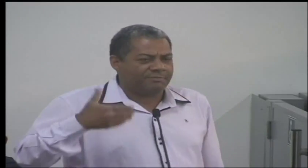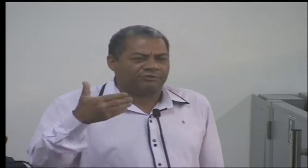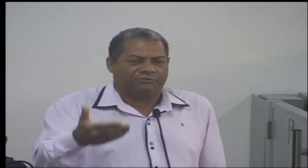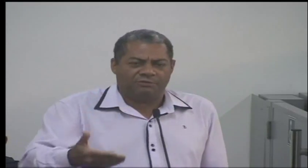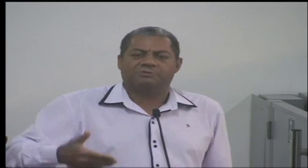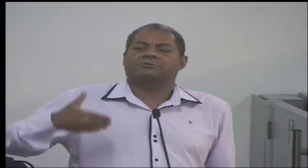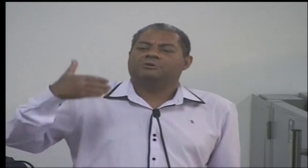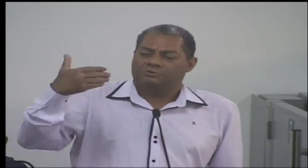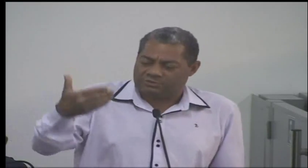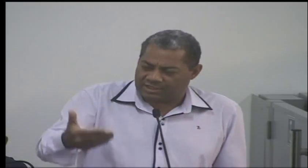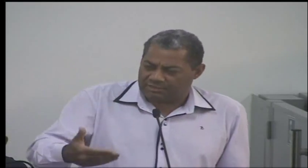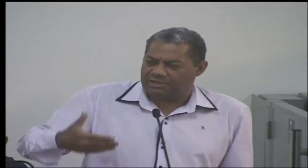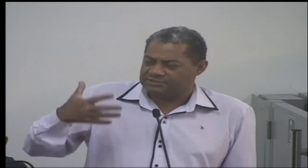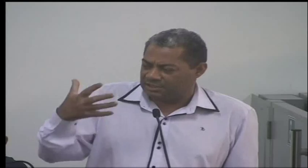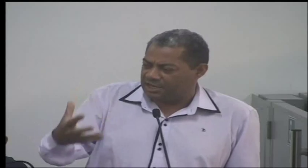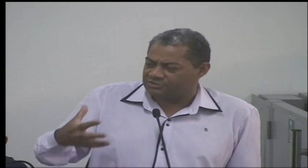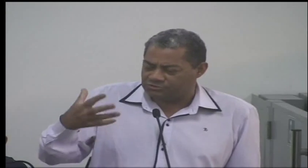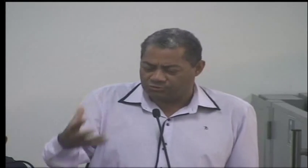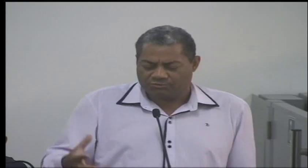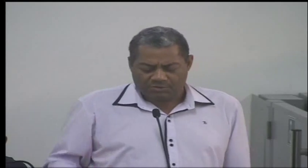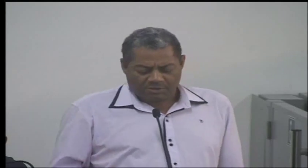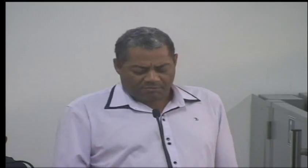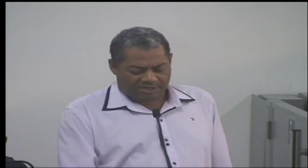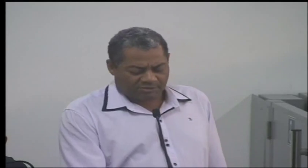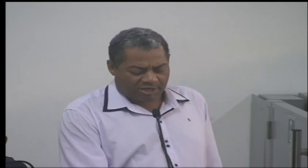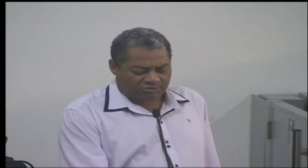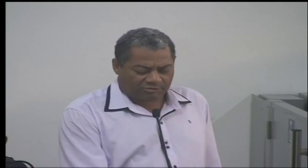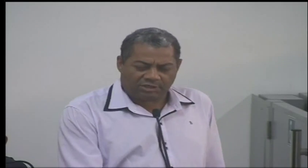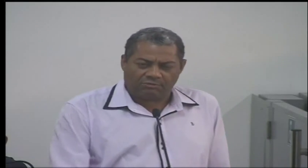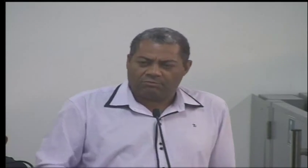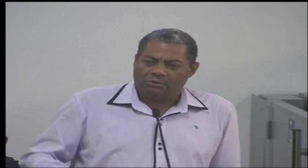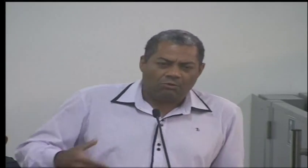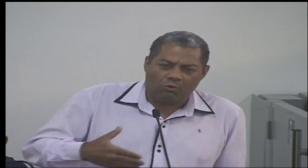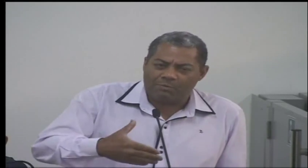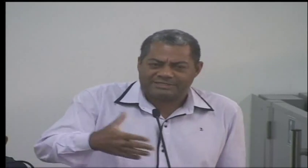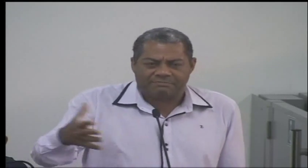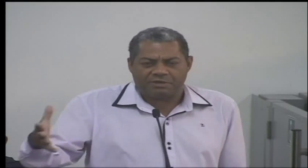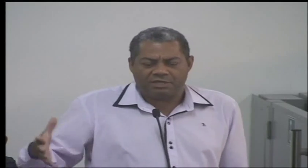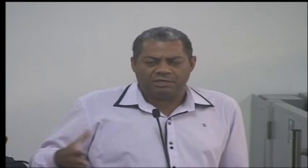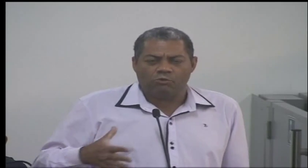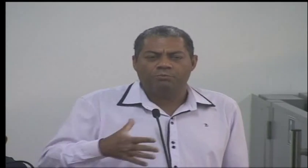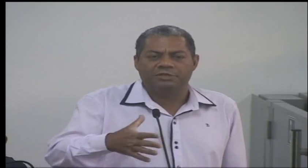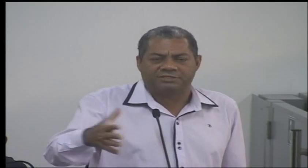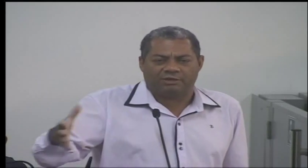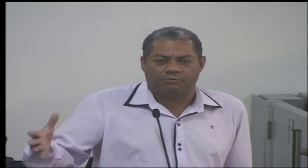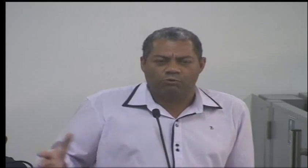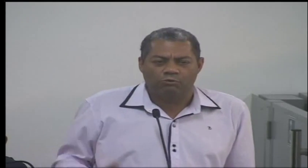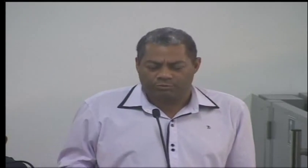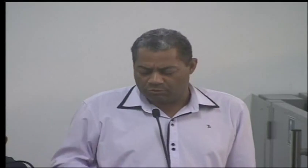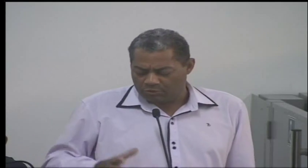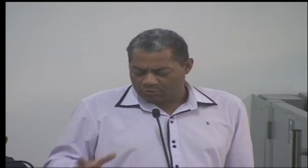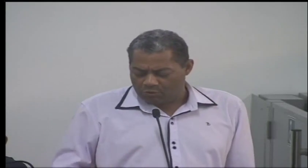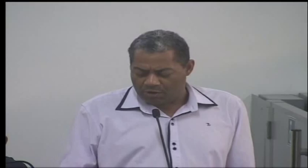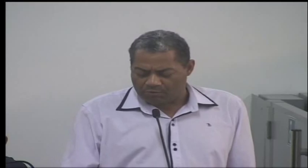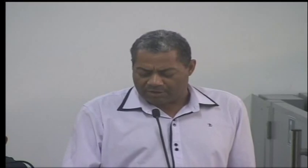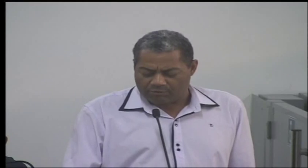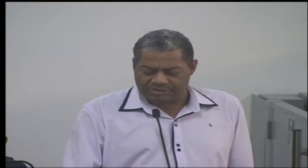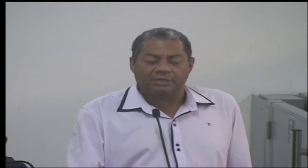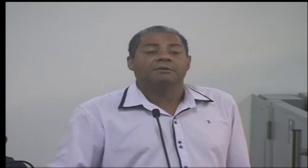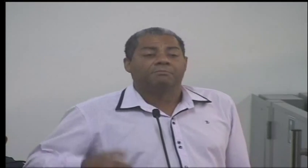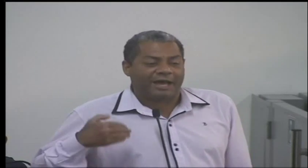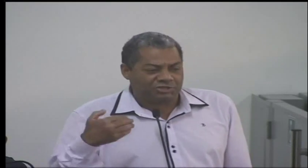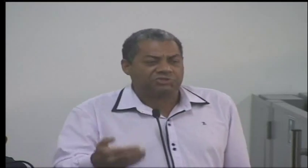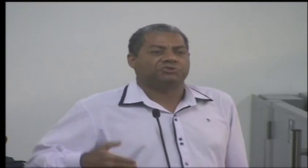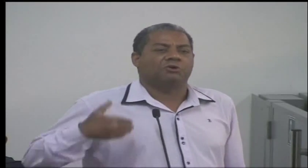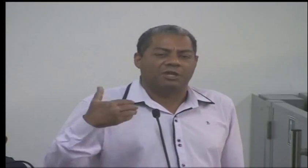temos sim os posicionamentos firmes, os requerimentos enérgicos, tudo, mas eu acho que ou uma CPI, ou o Ministério Público, ou